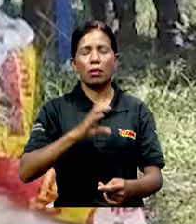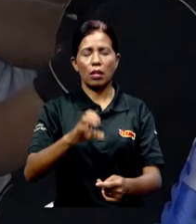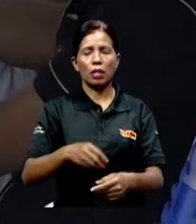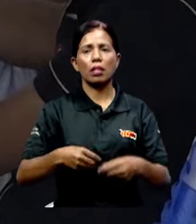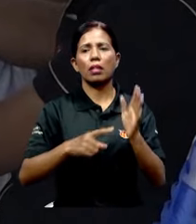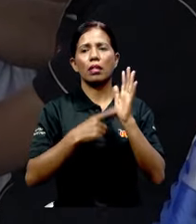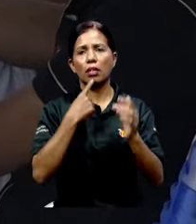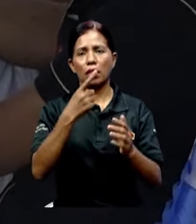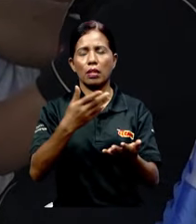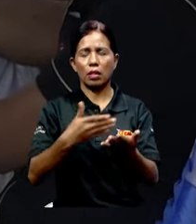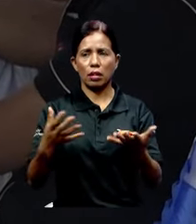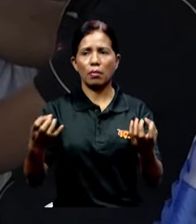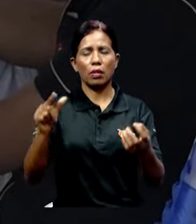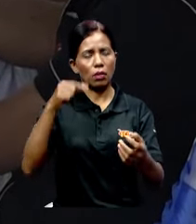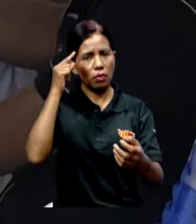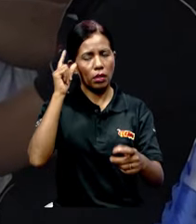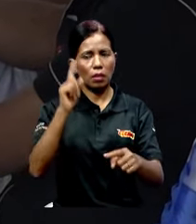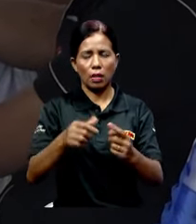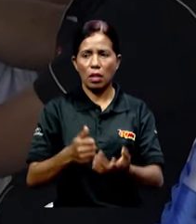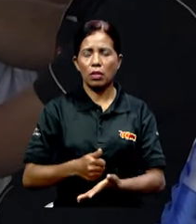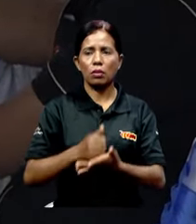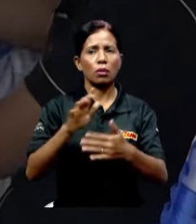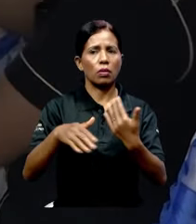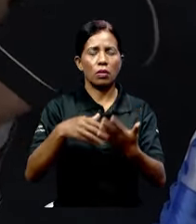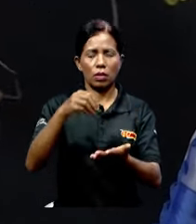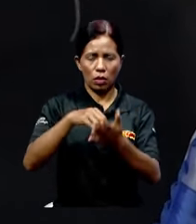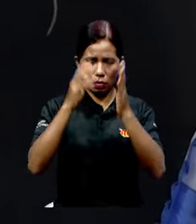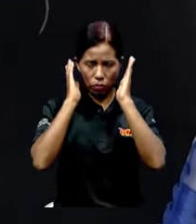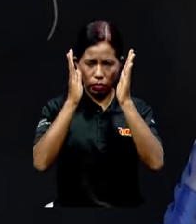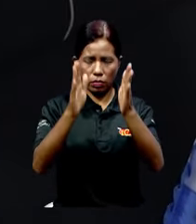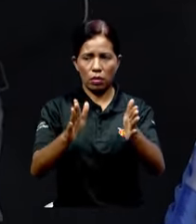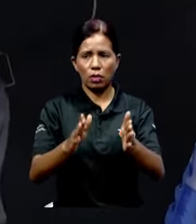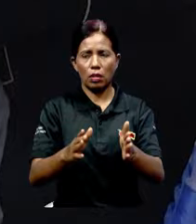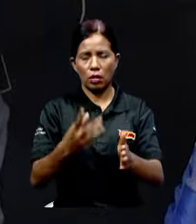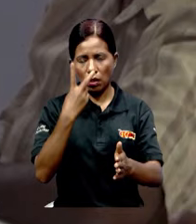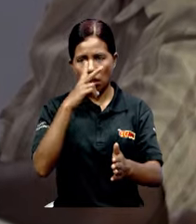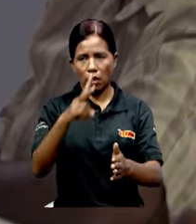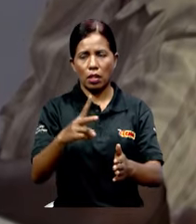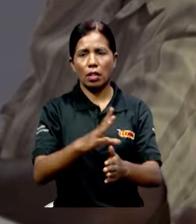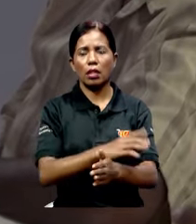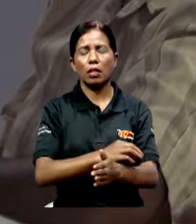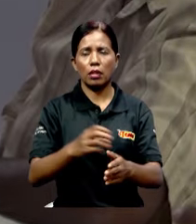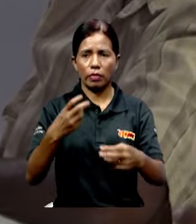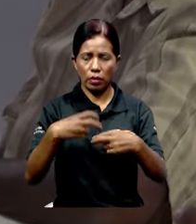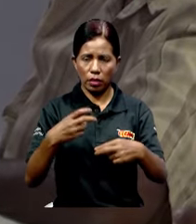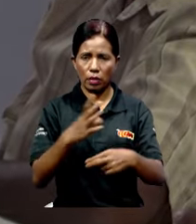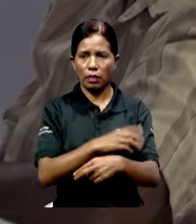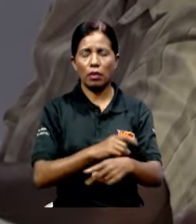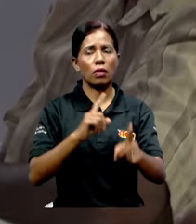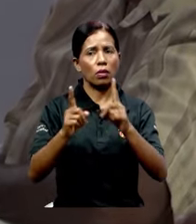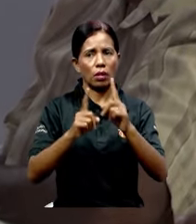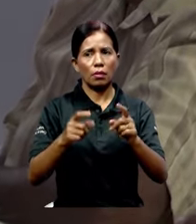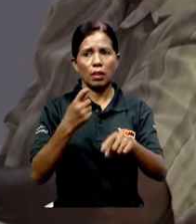lubukida. A governo labele atende hutu, mas pelo menos ne tau in consideração aspetus kritikus balun ke bele curto